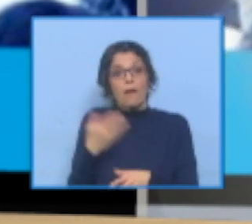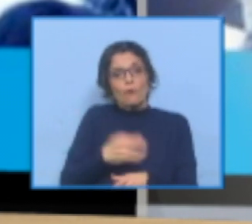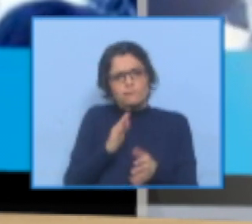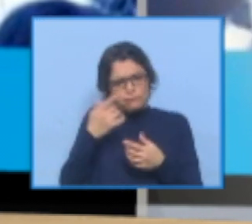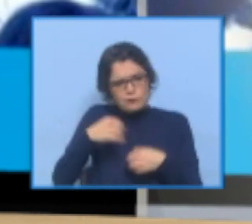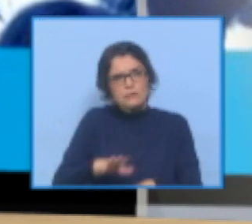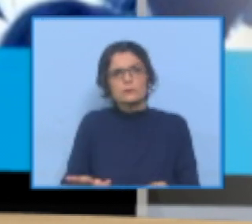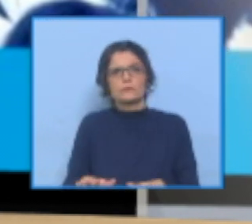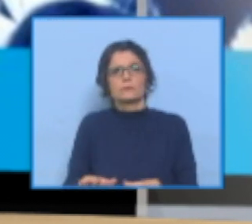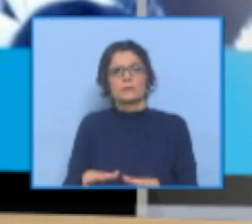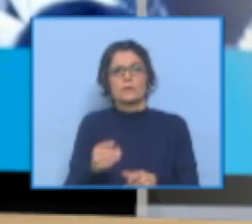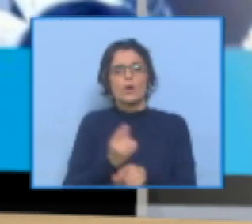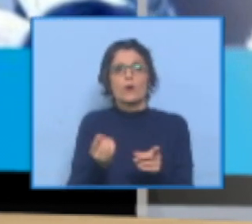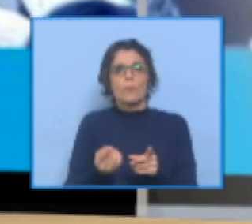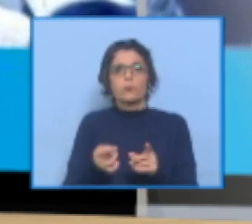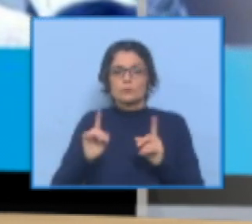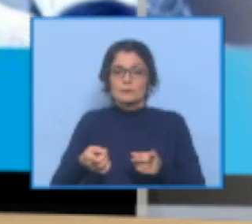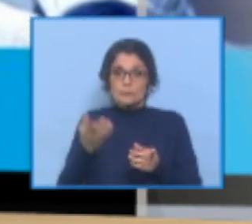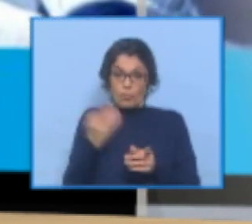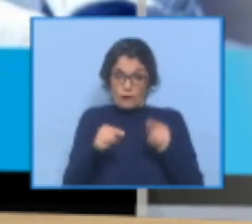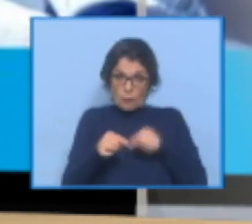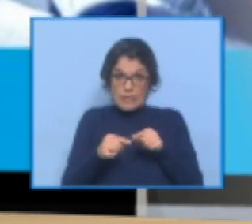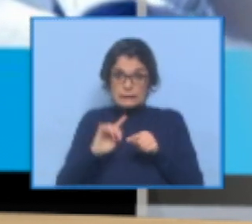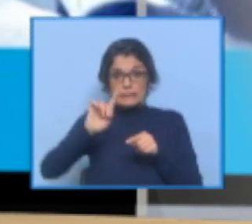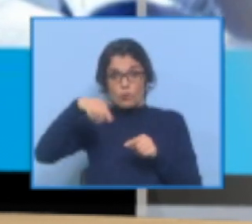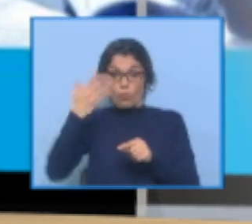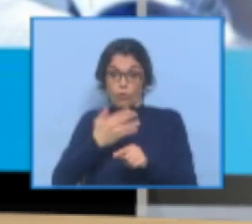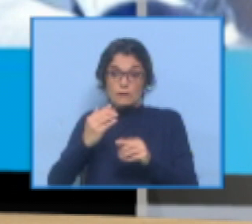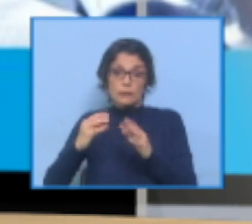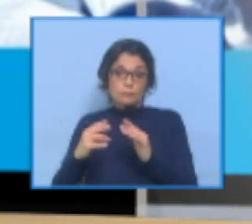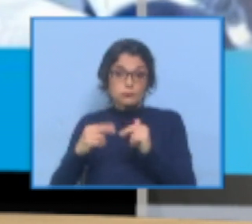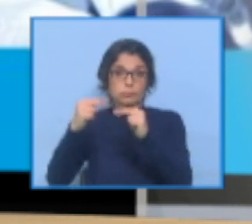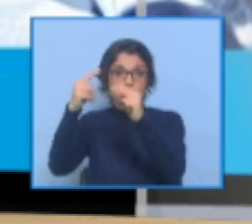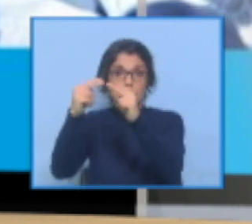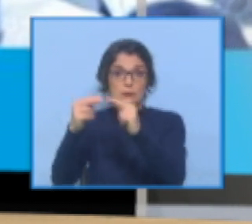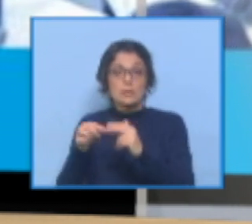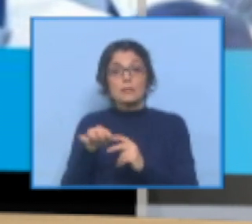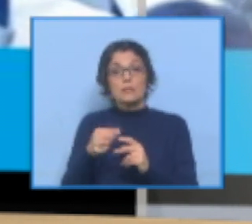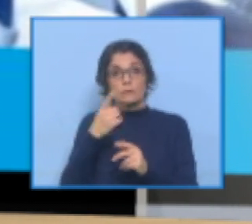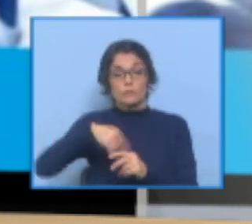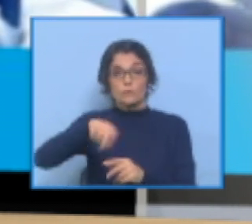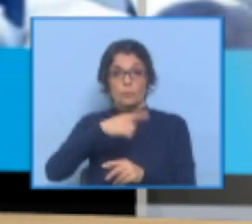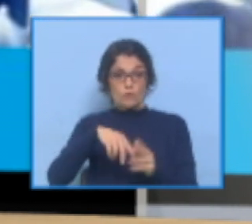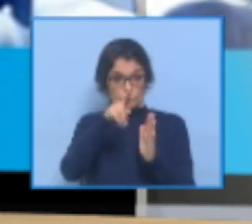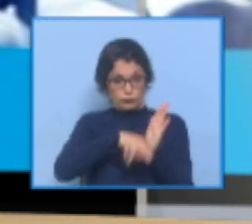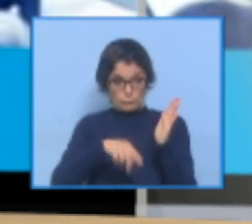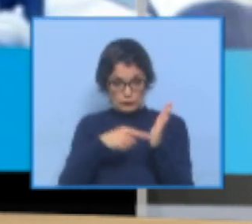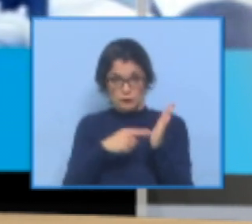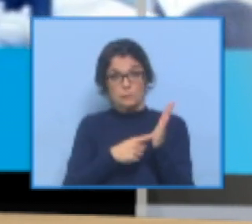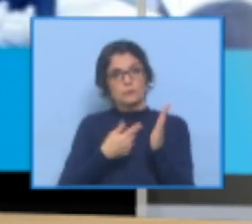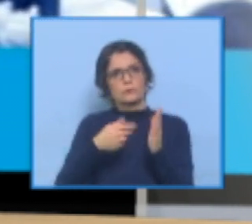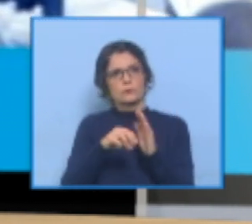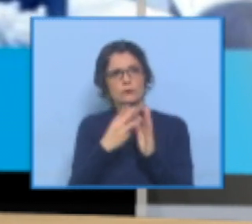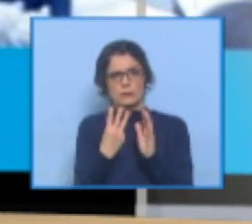direito todos os outros vão surgindo. E, portanto, é muito importante. São três novidades que nós pomos neste relatório que achamos que é